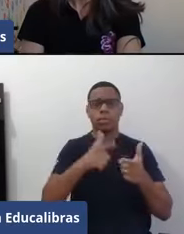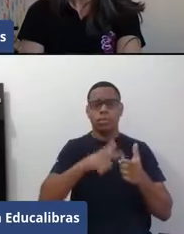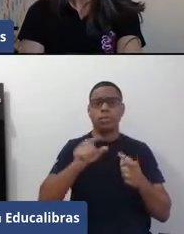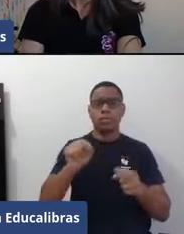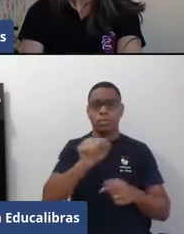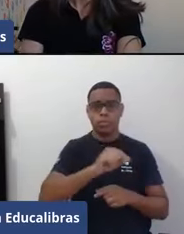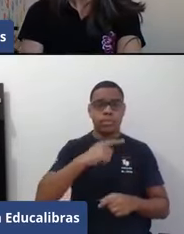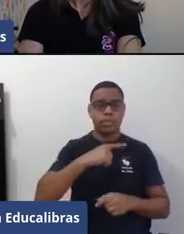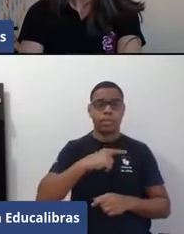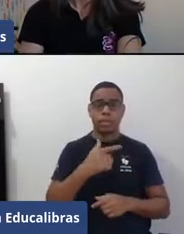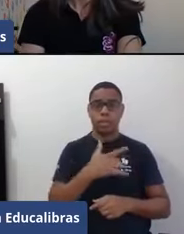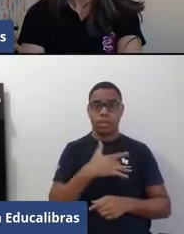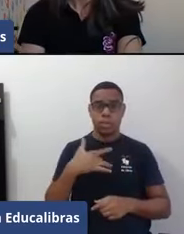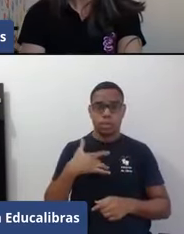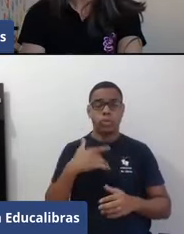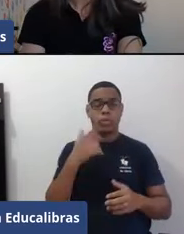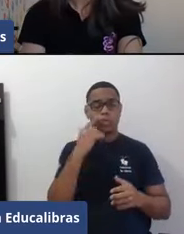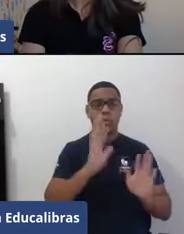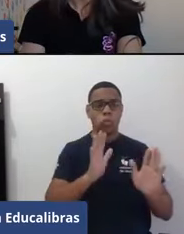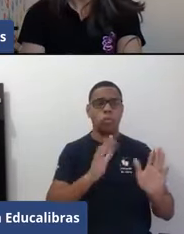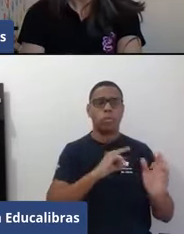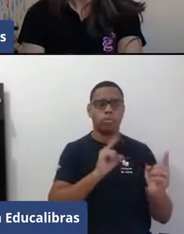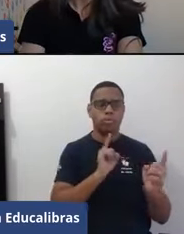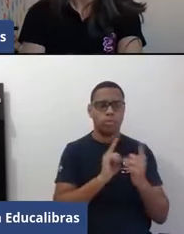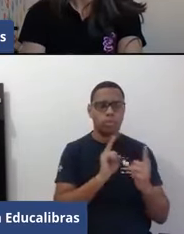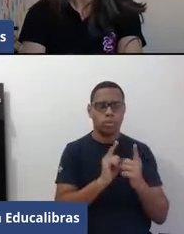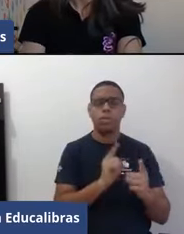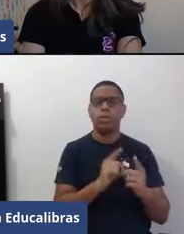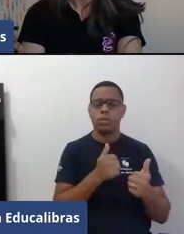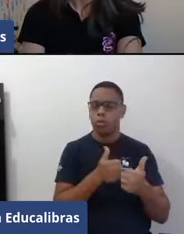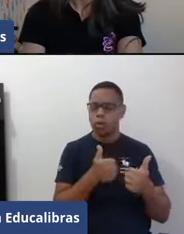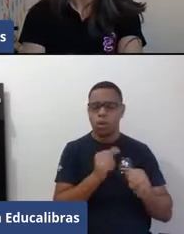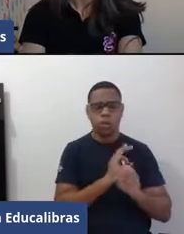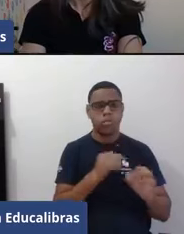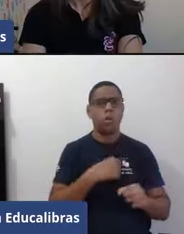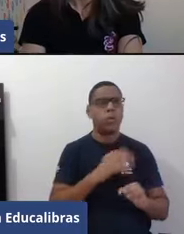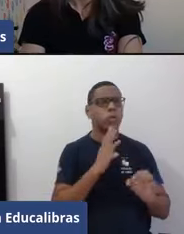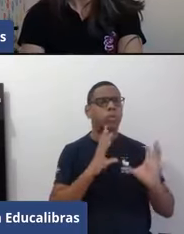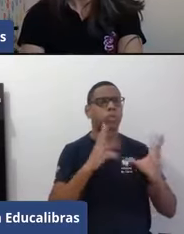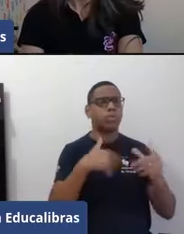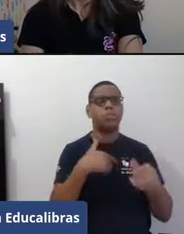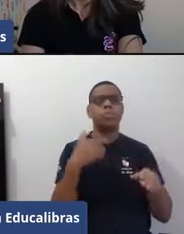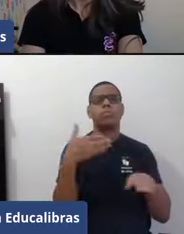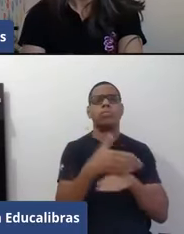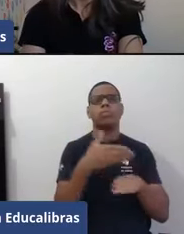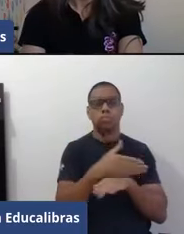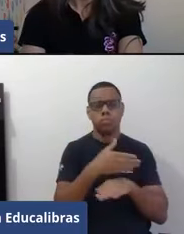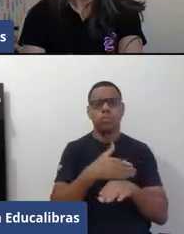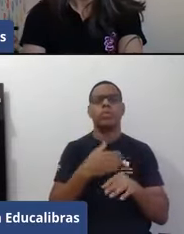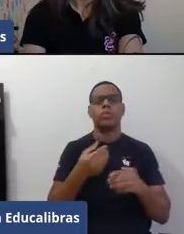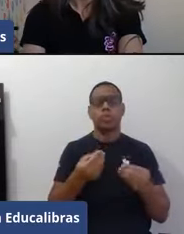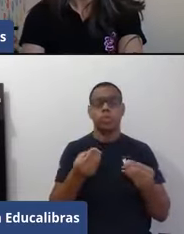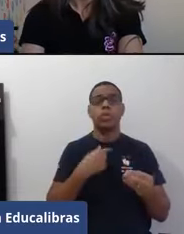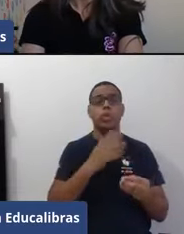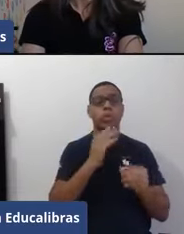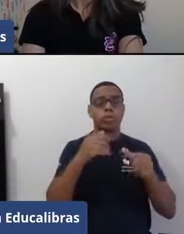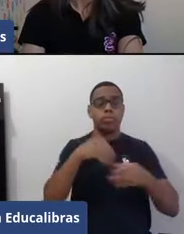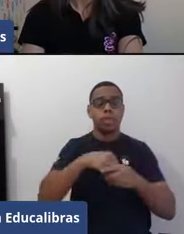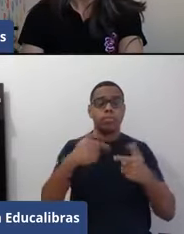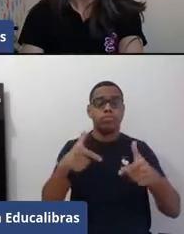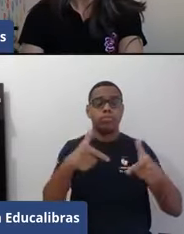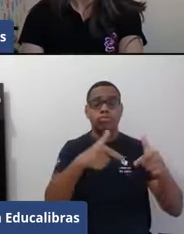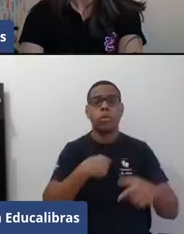com a saúde. Eles têm me atendido bem no território. Conheço todo mundo, porque eu frequento as unidades de saúde para conhecer o funcionamento e as